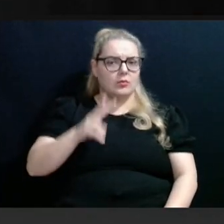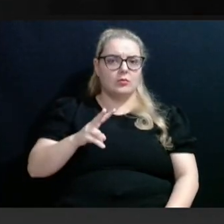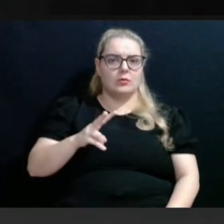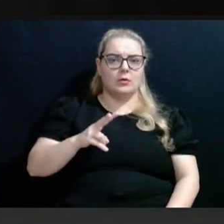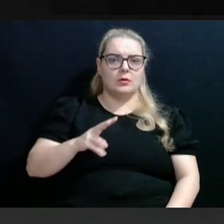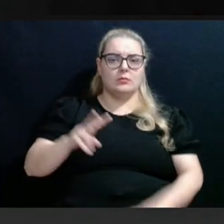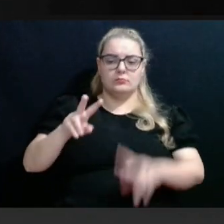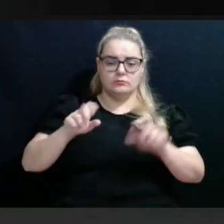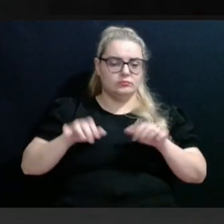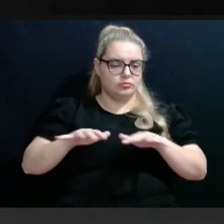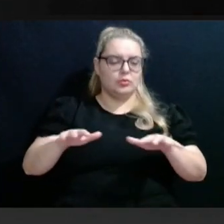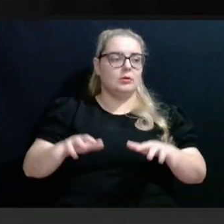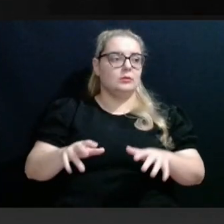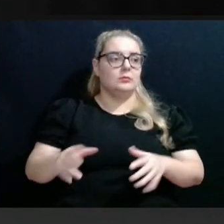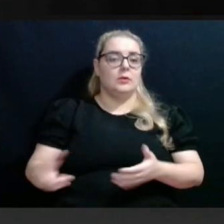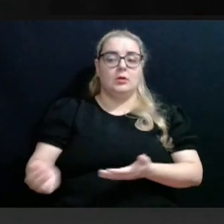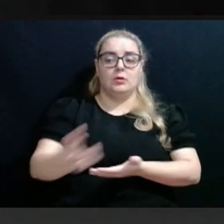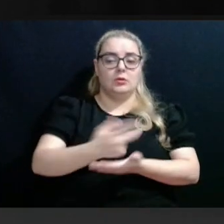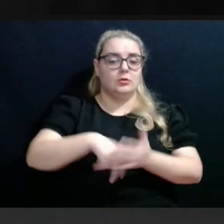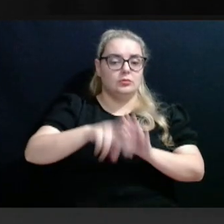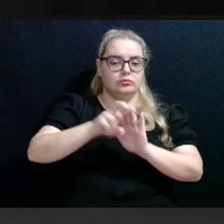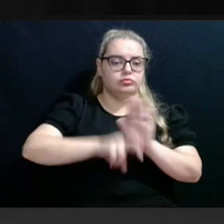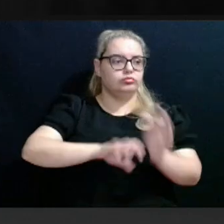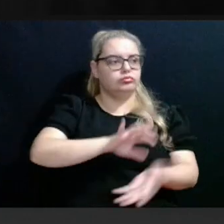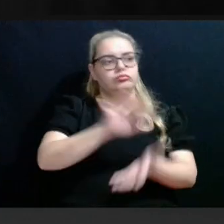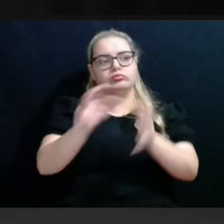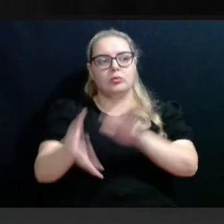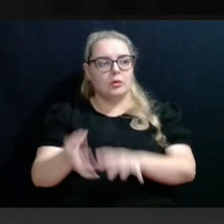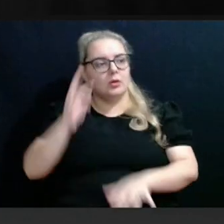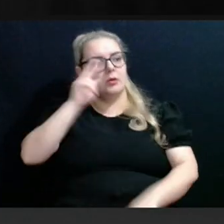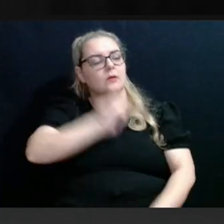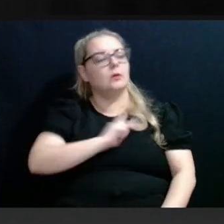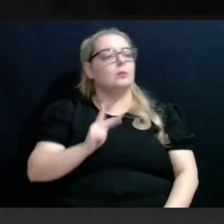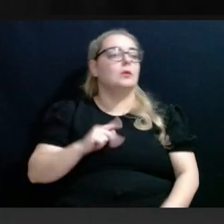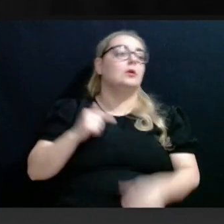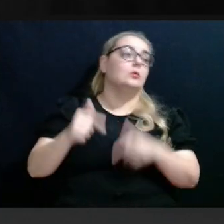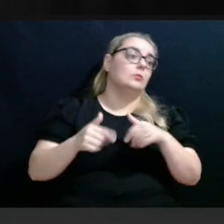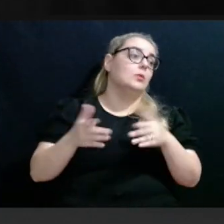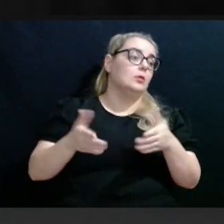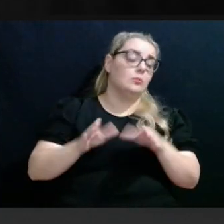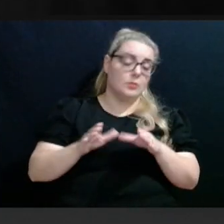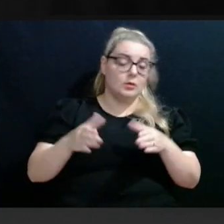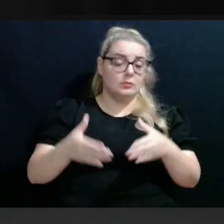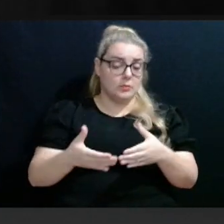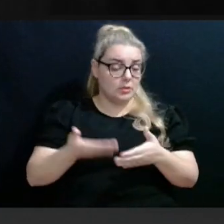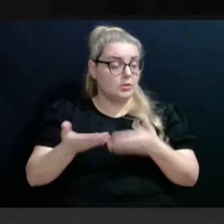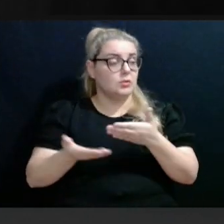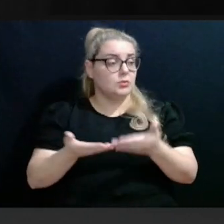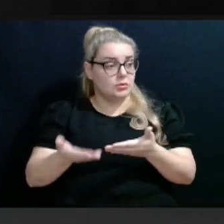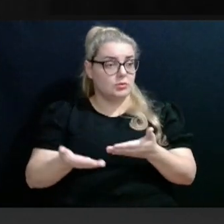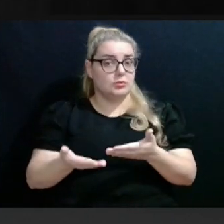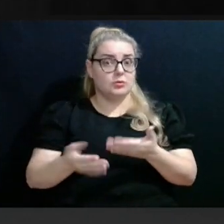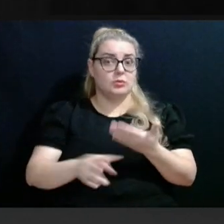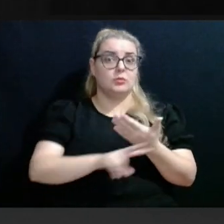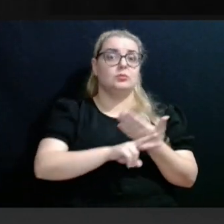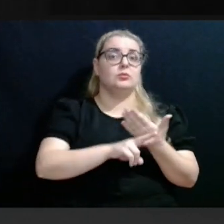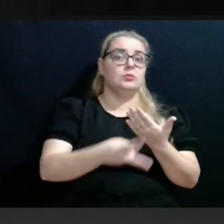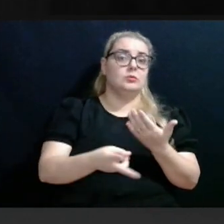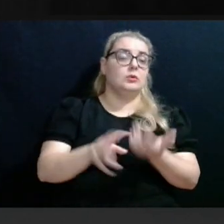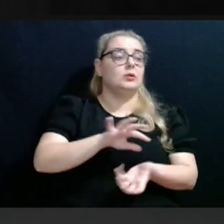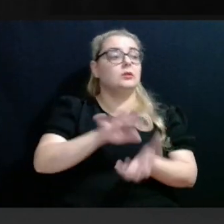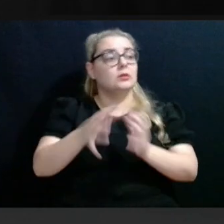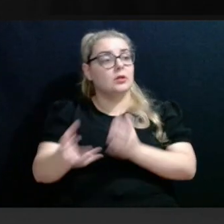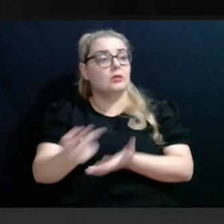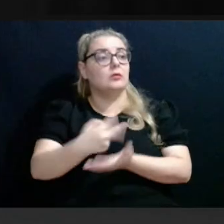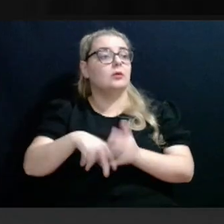reforma tributária, o senhor inclusive preside um trabalho aqui, uma comissão que trata do impacto da reforma tributária nos